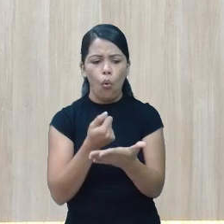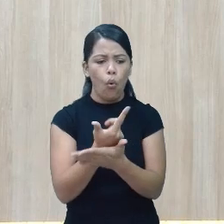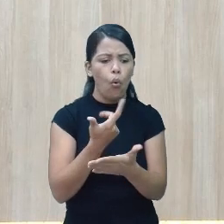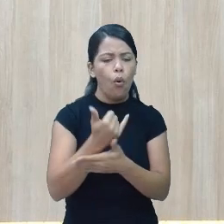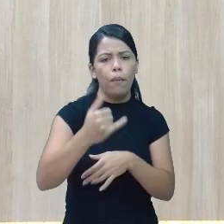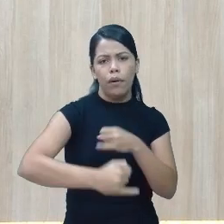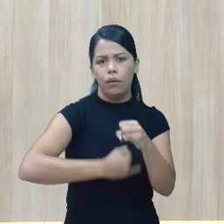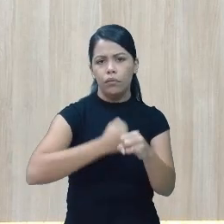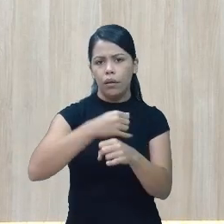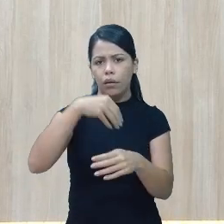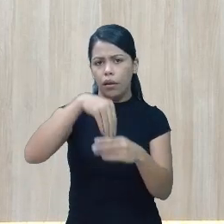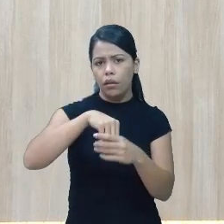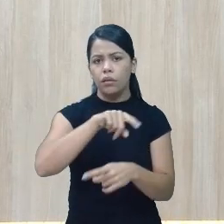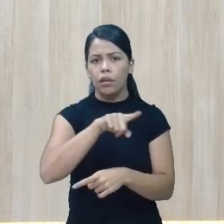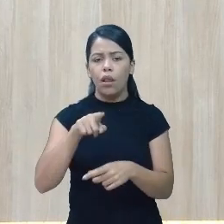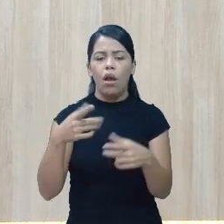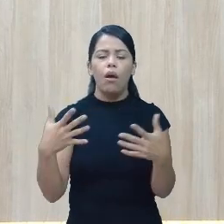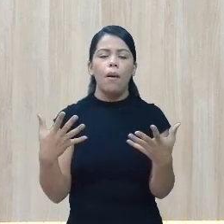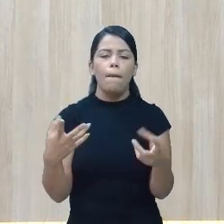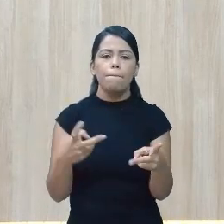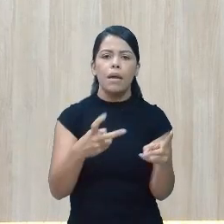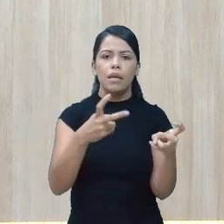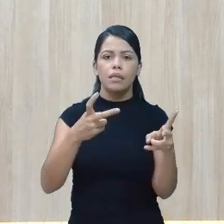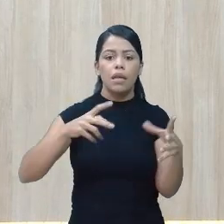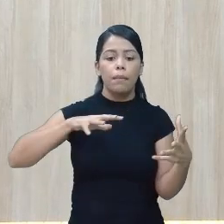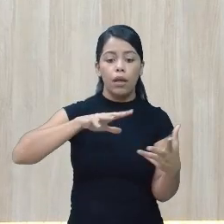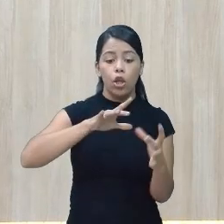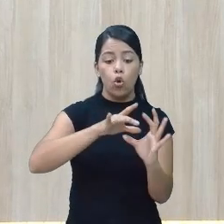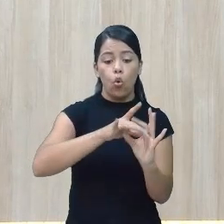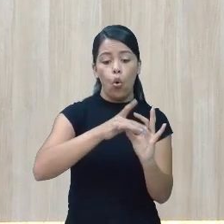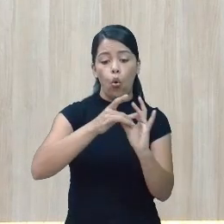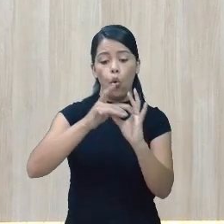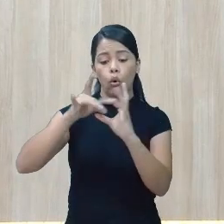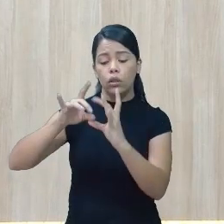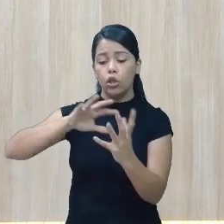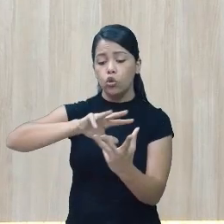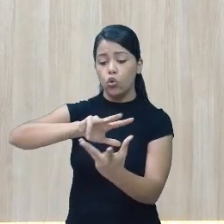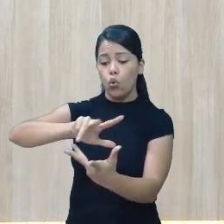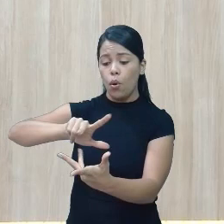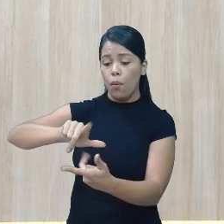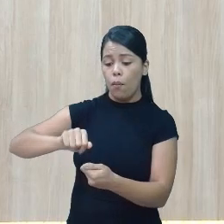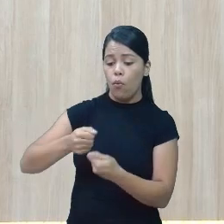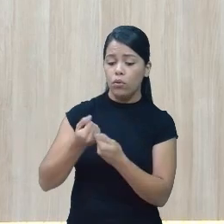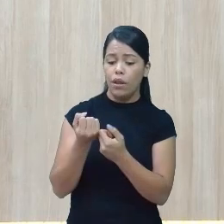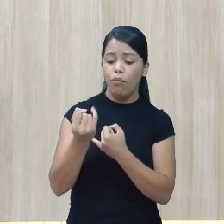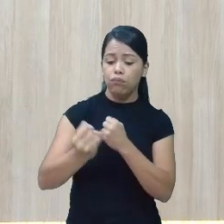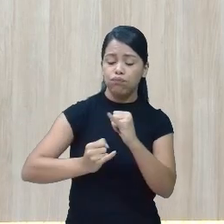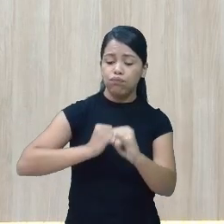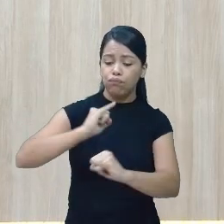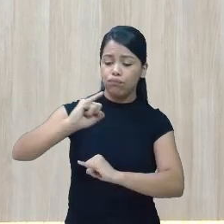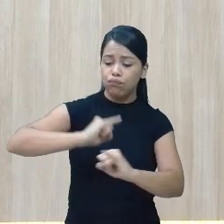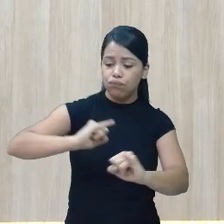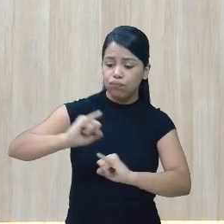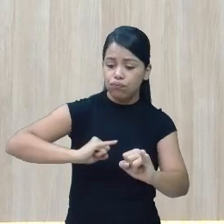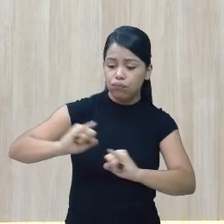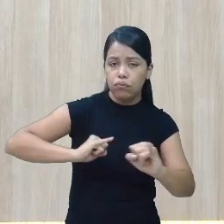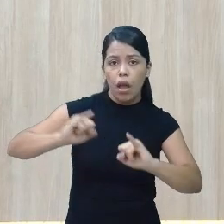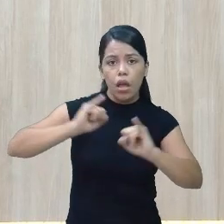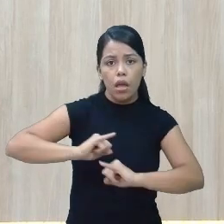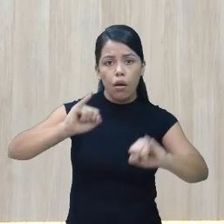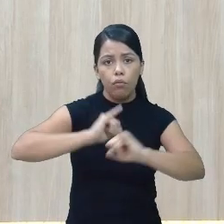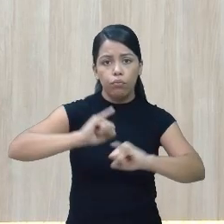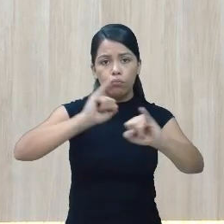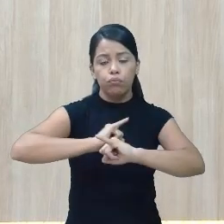Então perceba que no contexto mundial, o quanto de informações, o quanto de análises em cima dessas